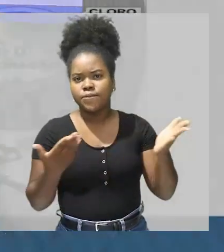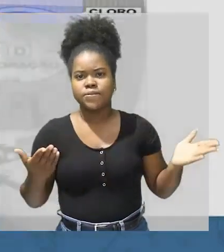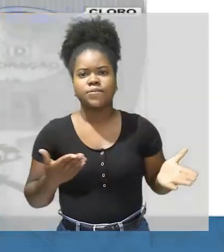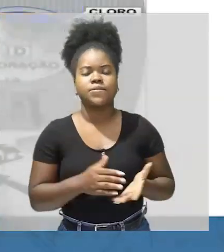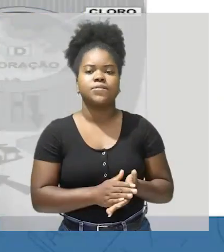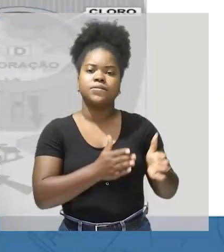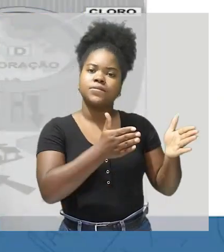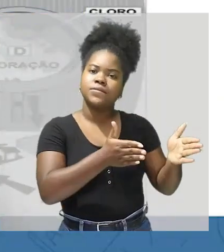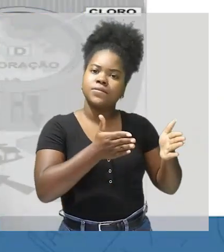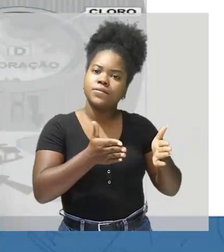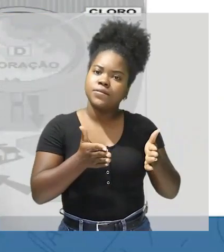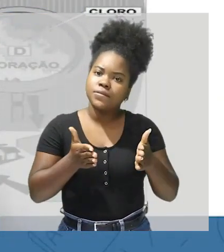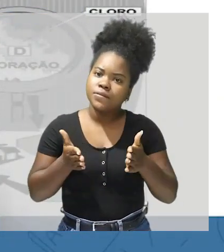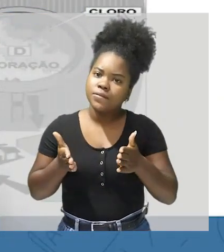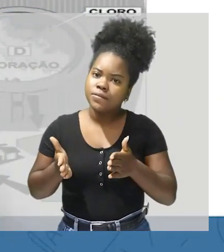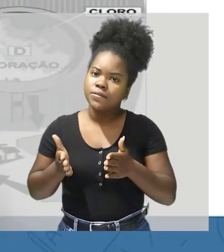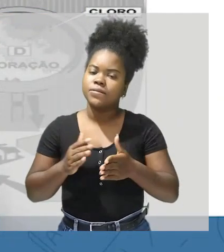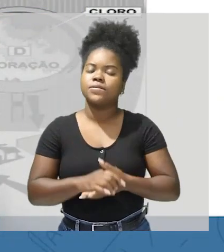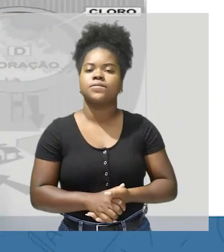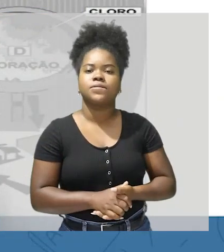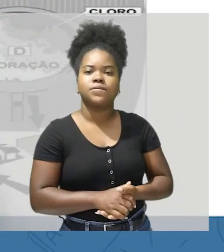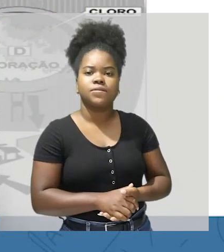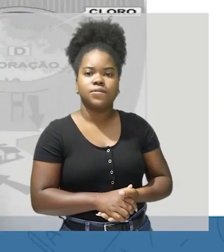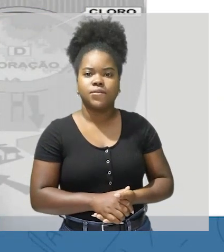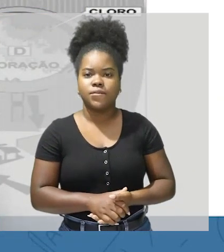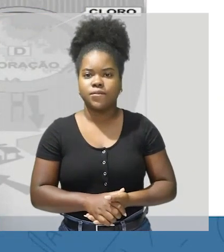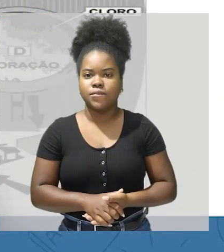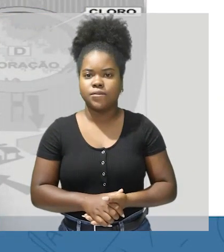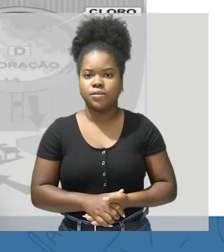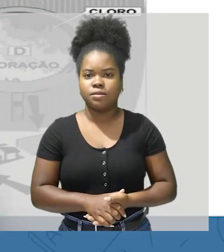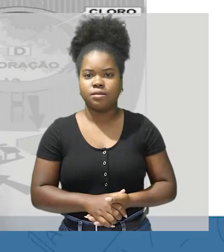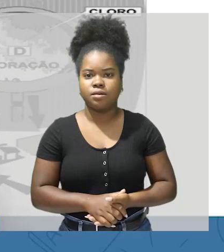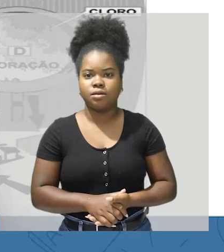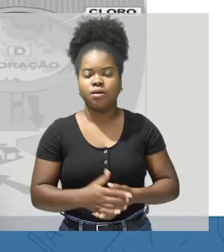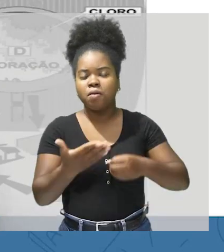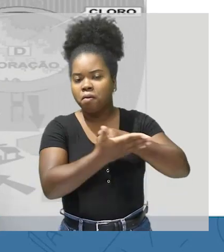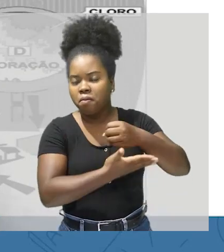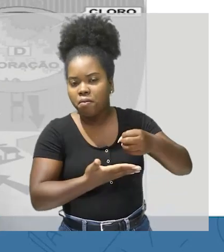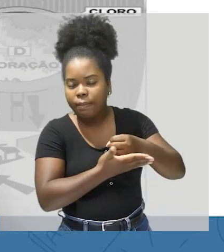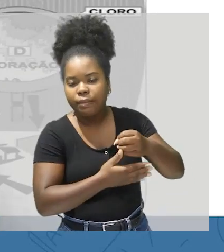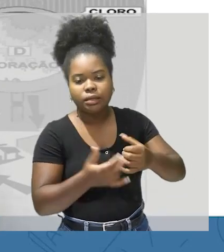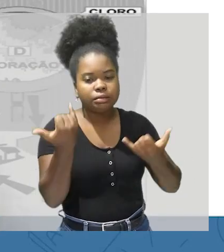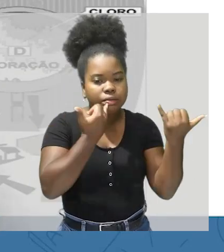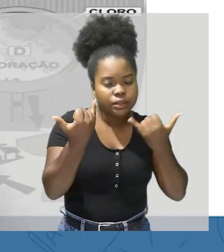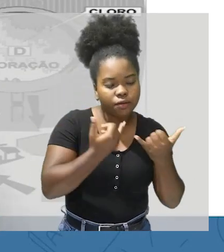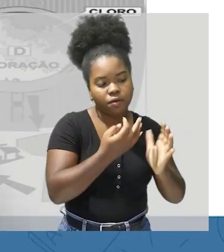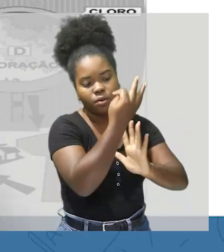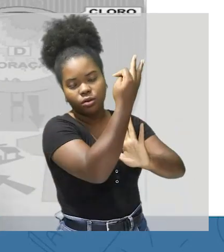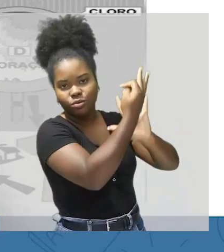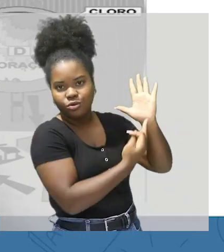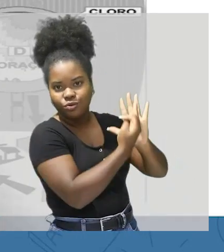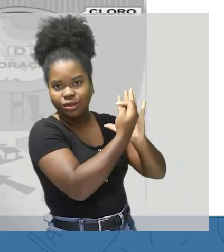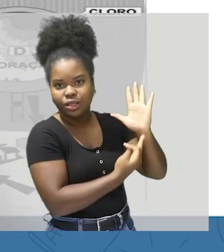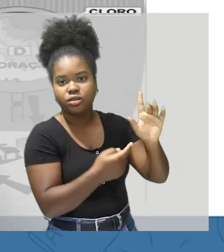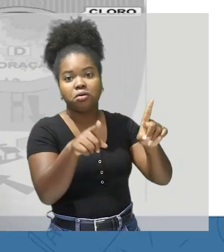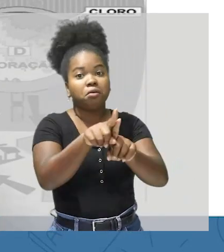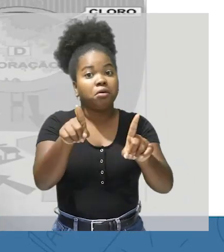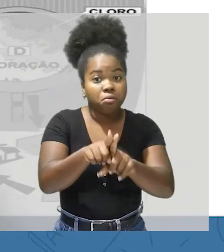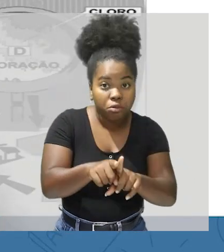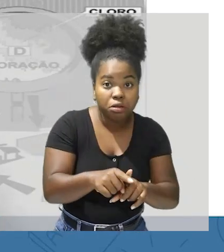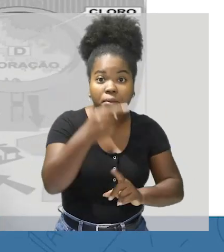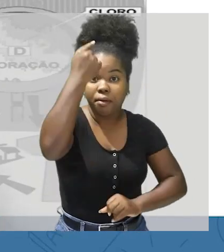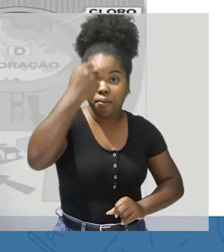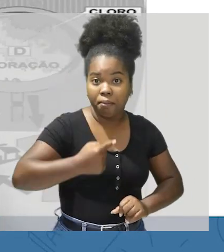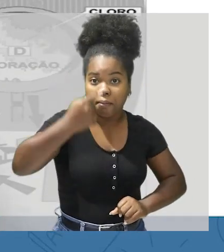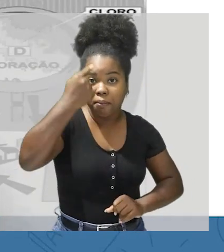as etapas tratamento de água com base nas informações contidas no texto e na ilustração